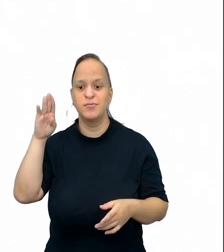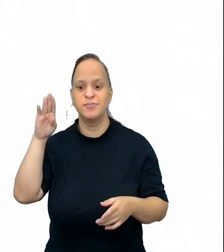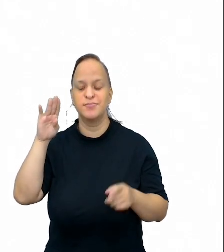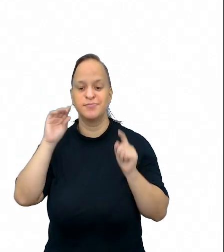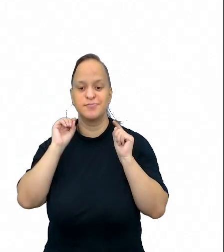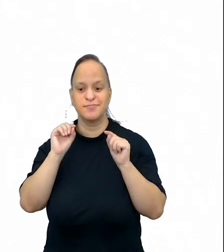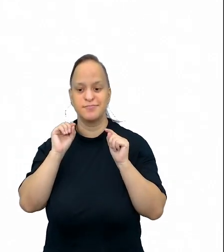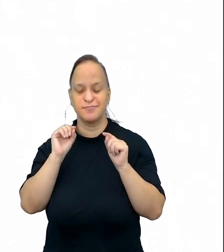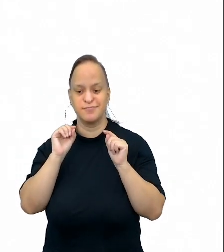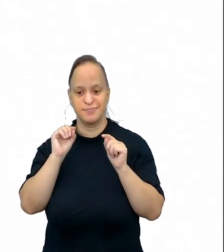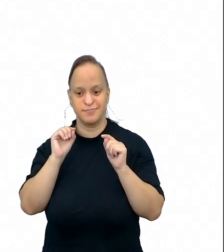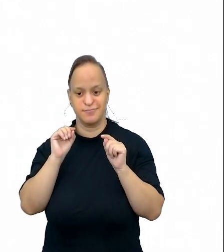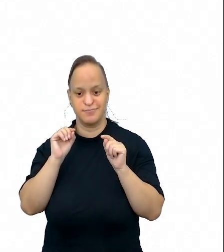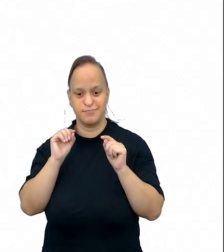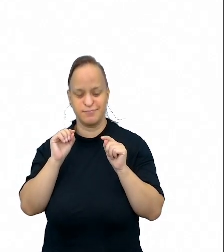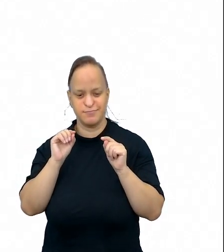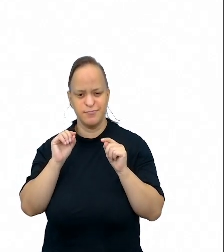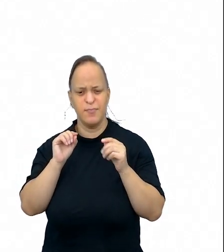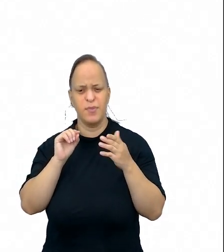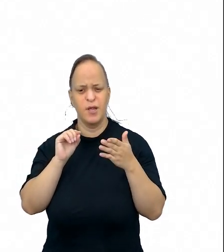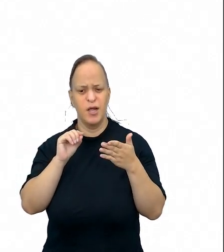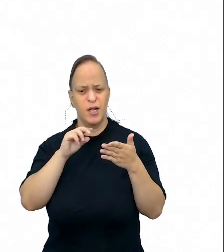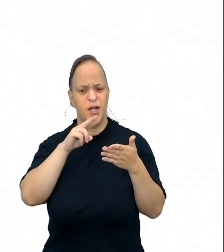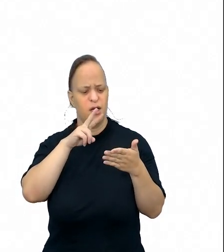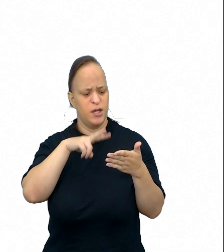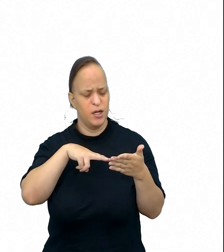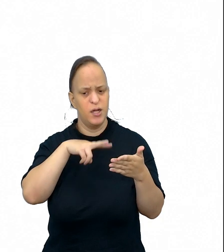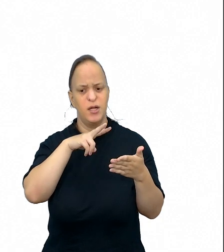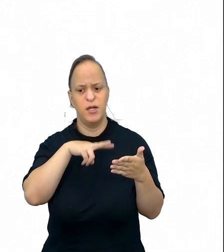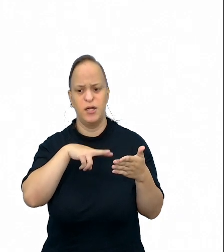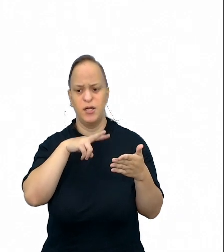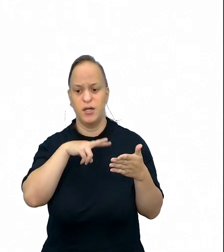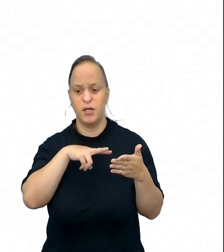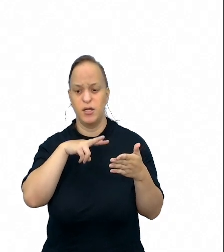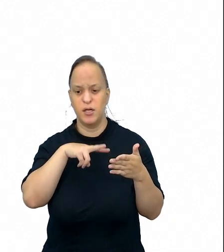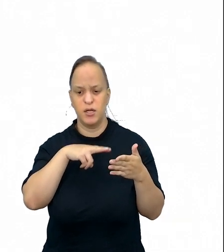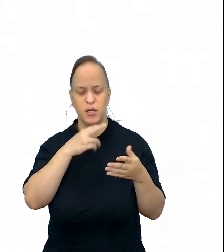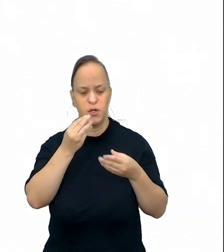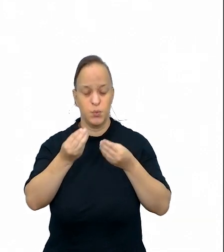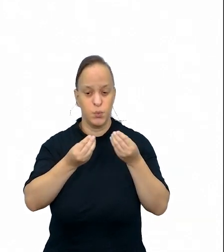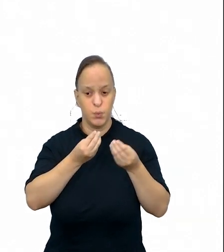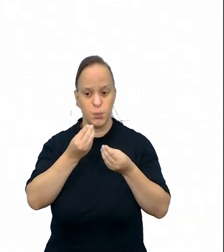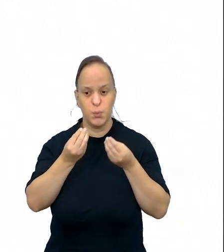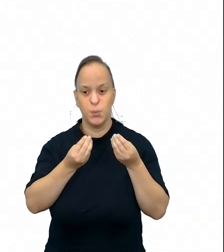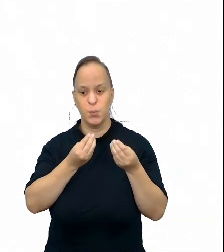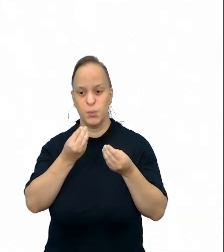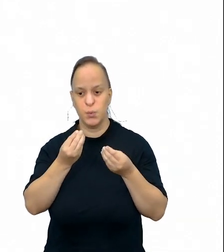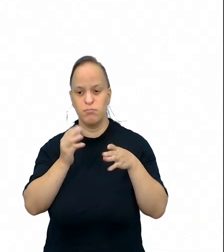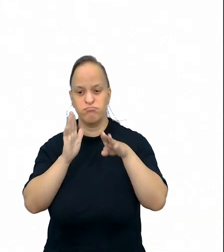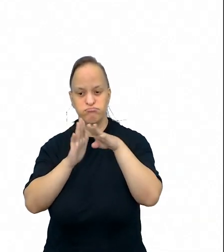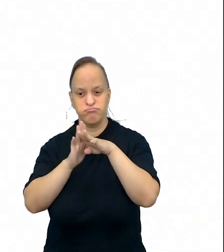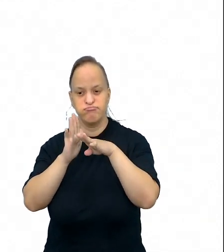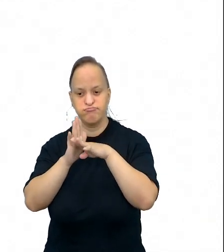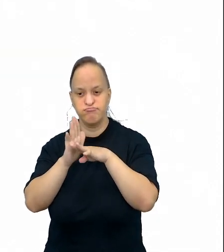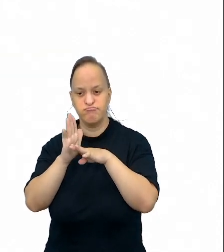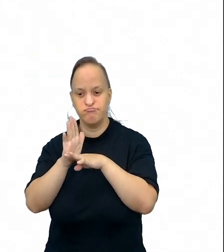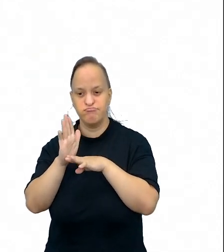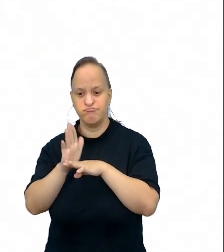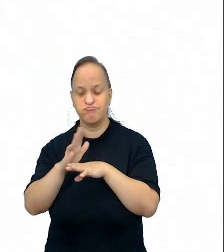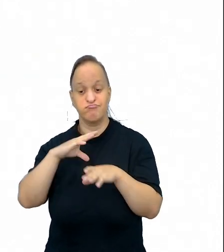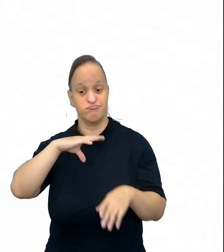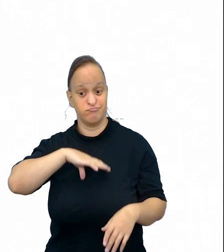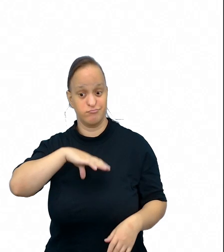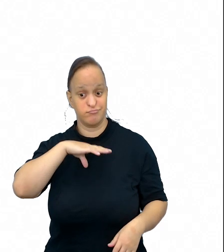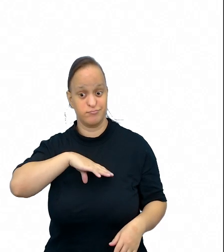esse conjunto de ideias de letramento, pensando nos eixos, né, da língua portuguesa, nós estamos